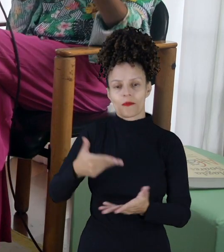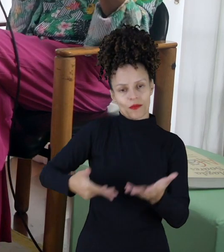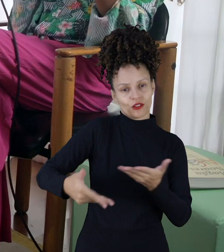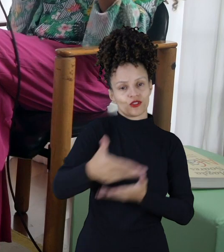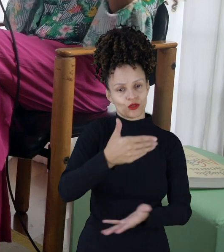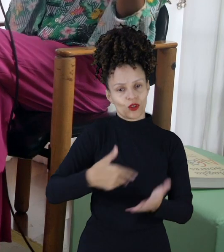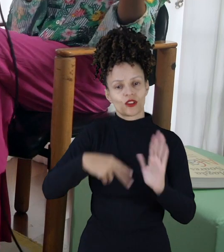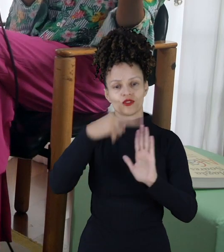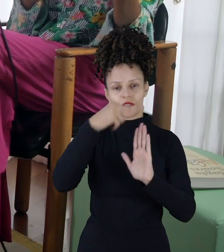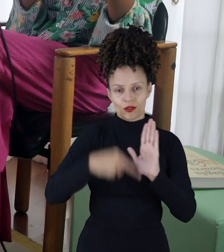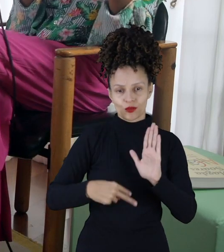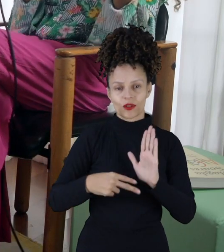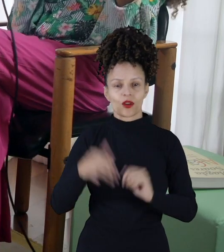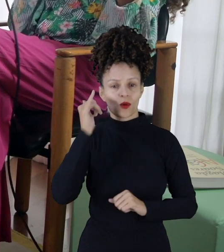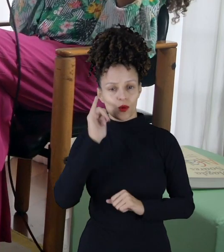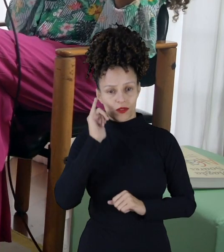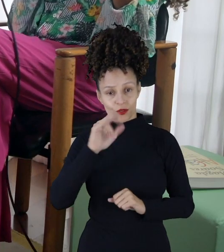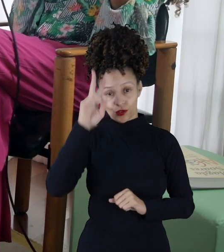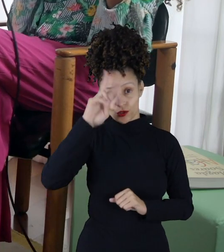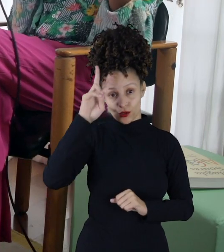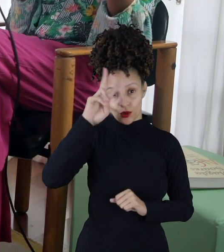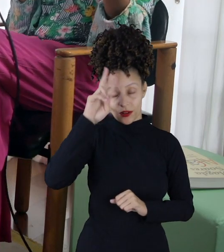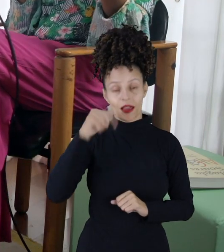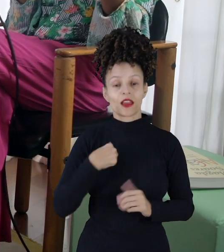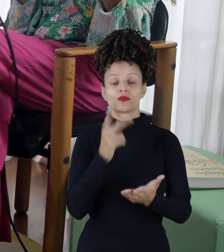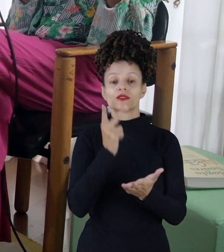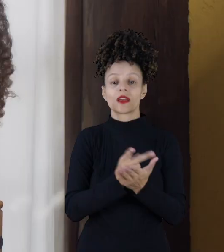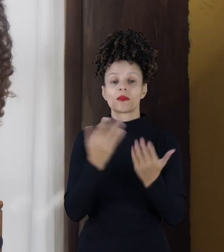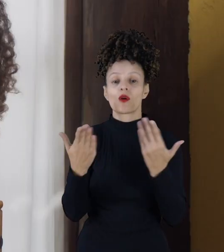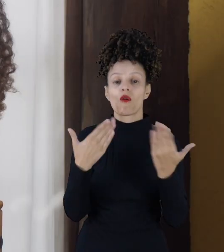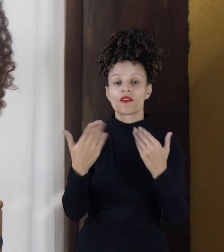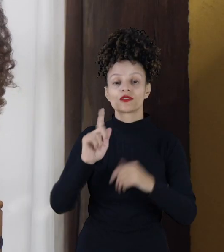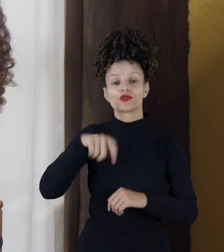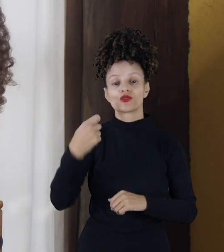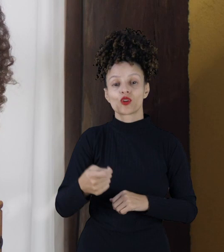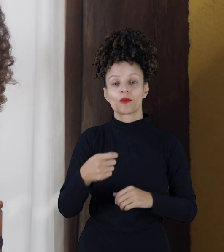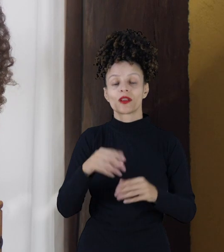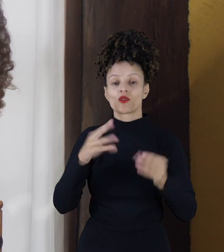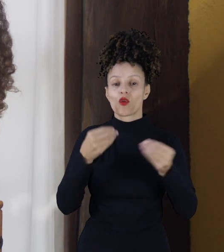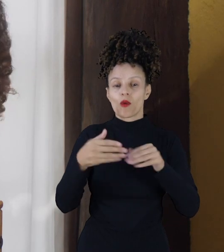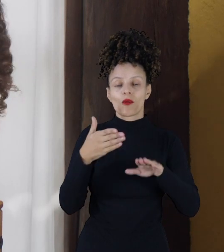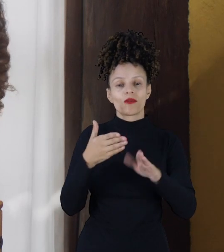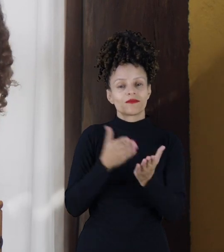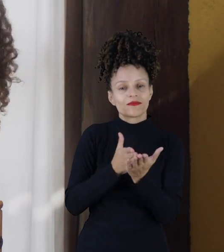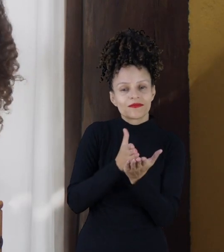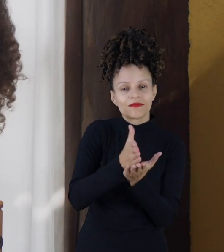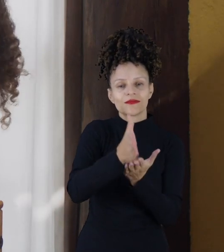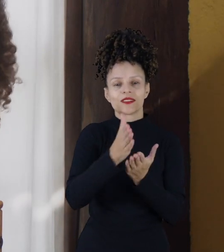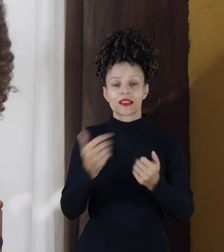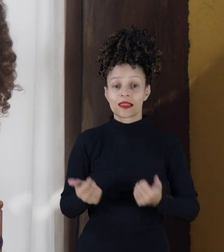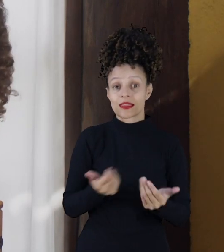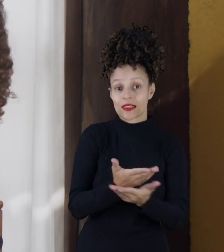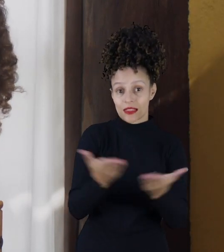e também mediadora de leitura e contadora de histórias, eu sempre converso sobre essa linha muito tênue que